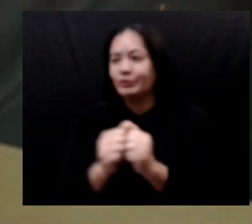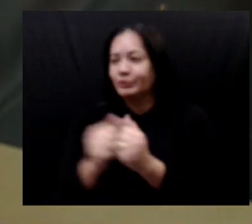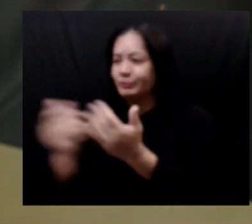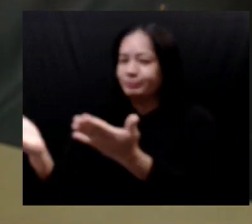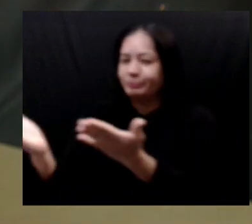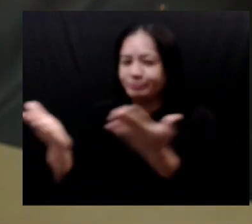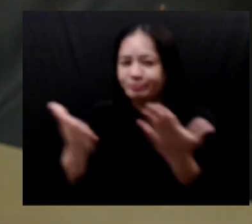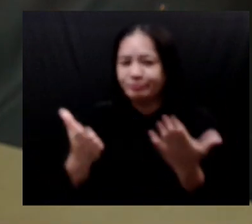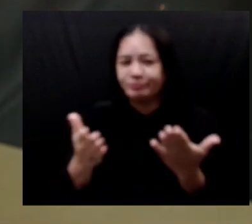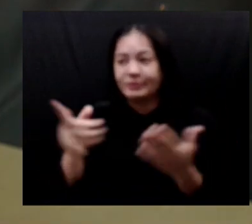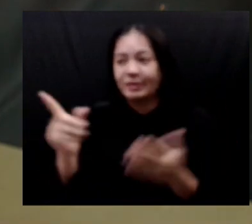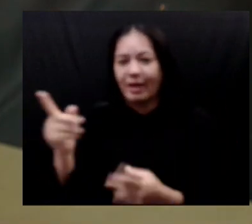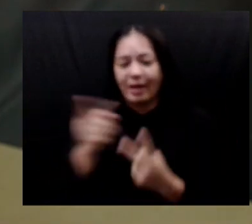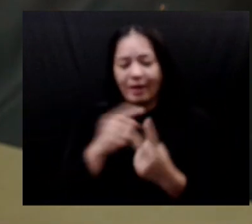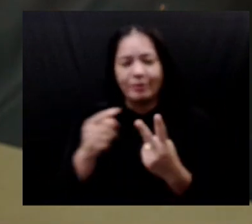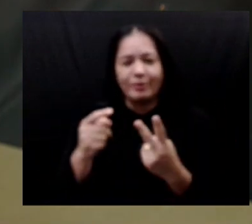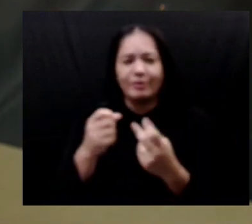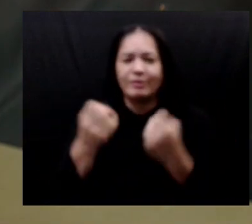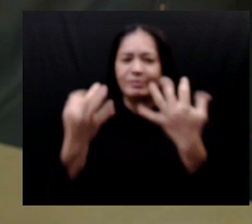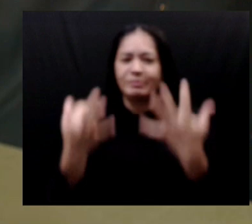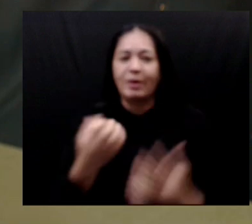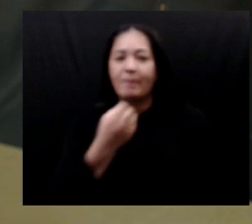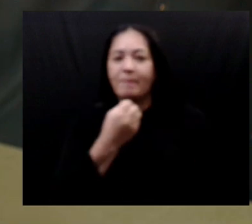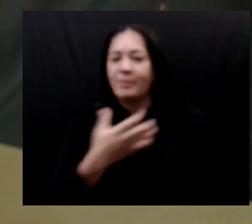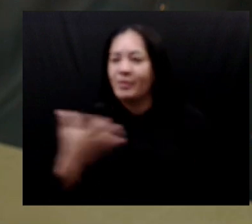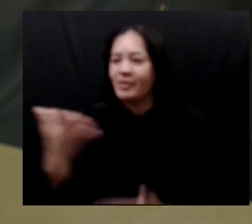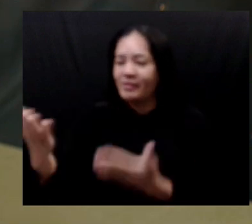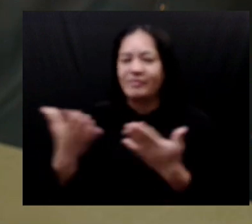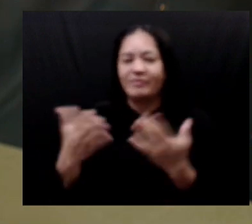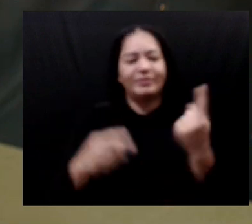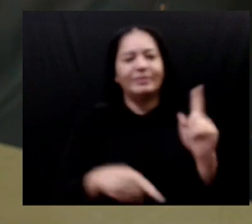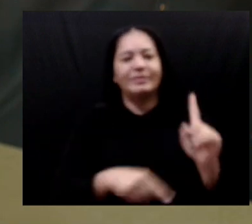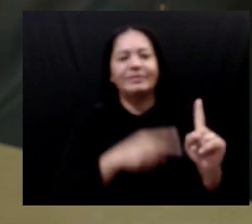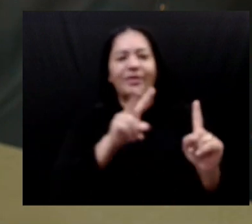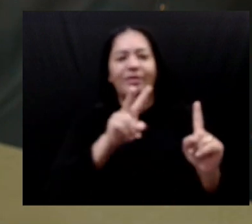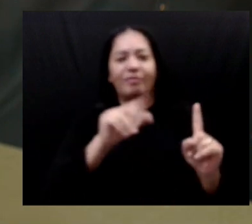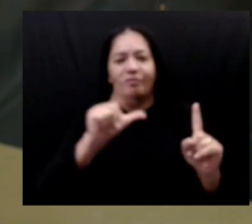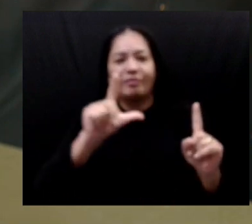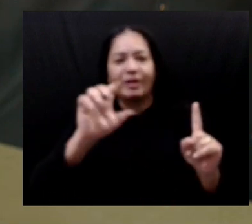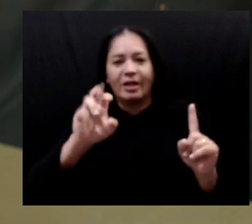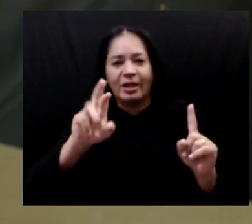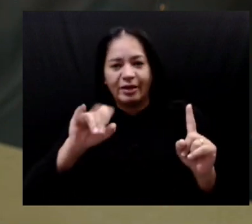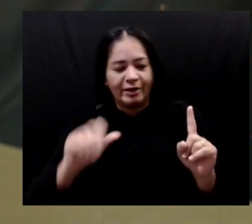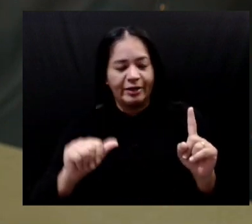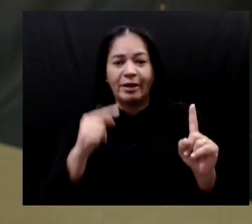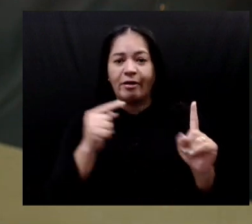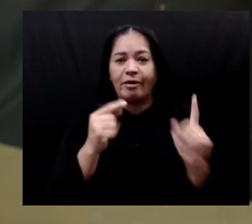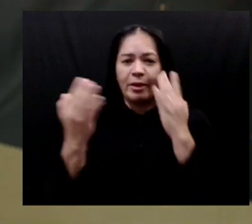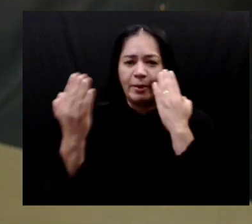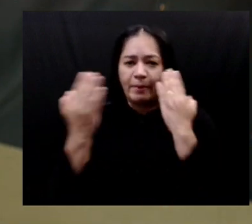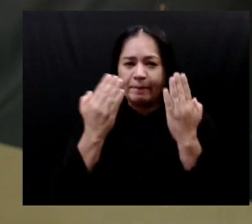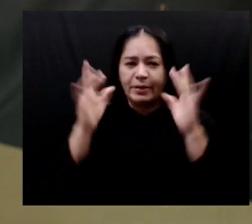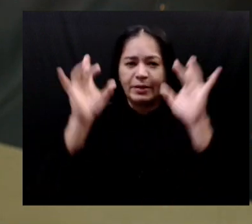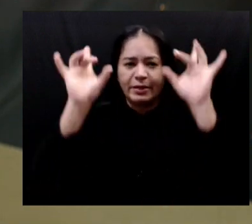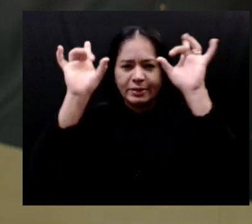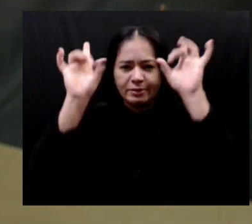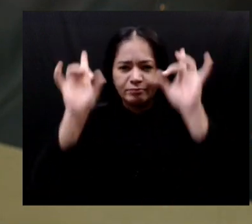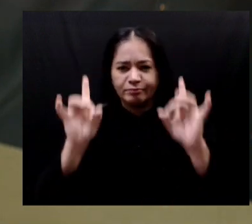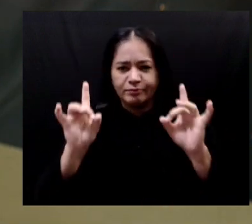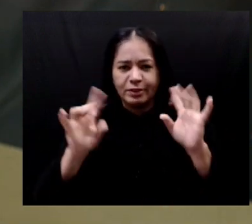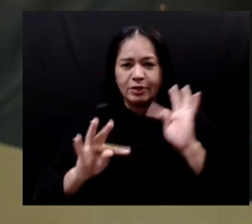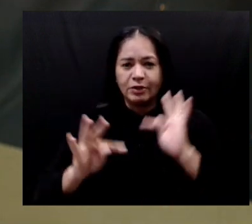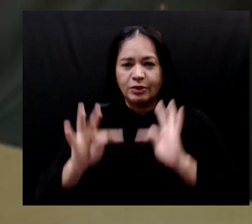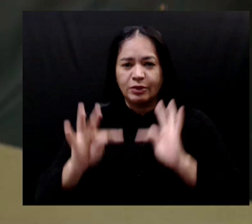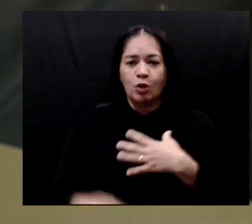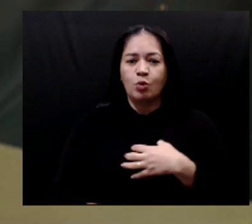dá as boas-vindas à Valéria Bertoldi Pérez, ela é psicóloga especialista em terapia comportamental, está